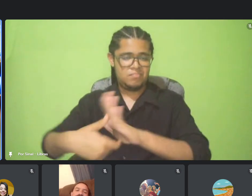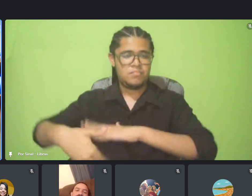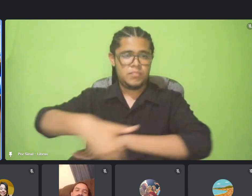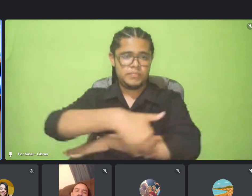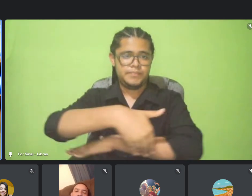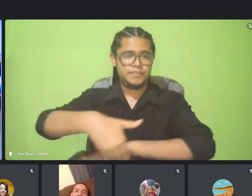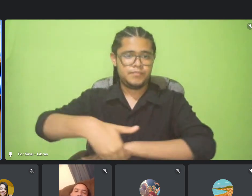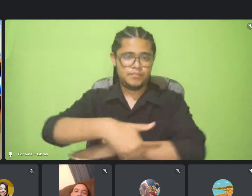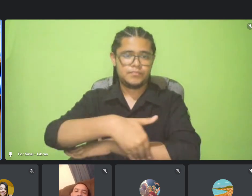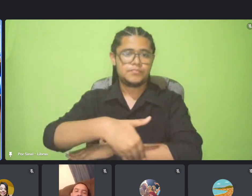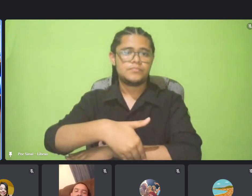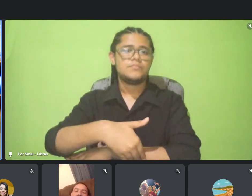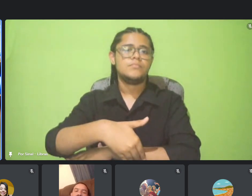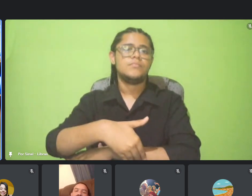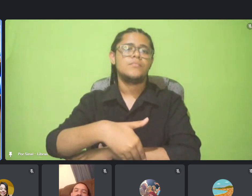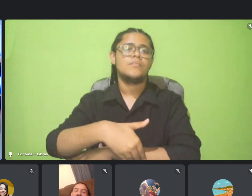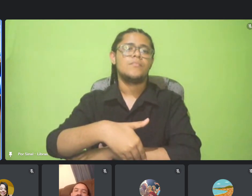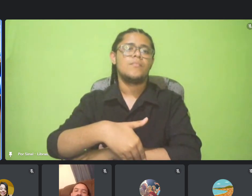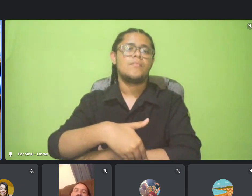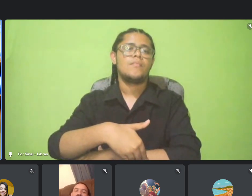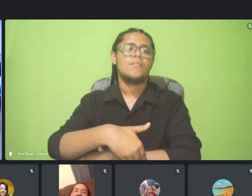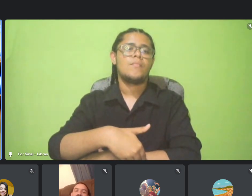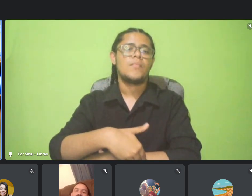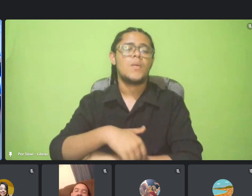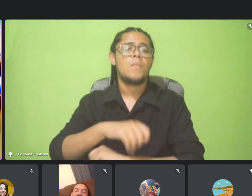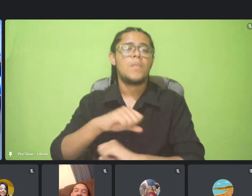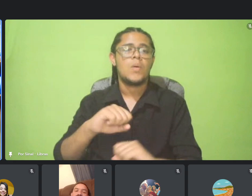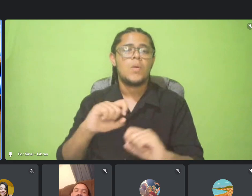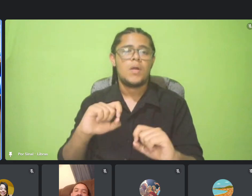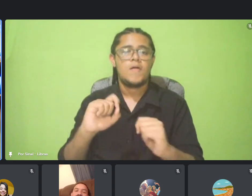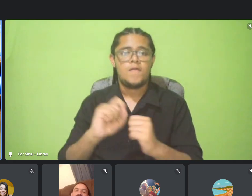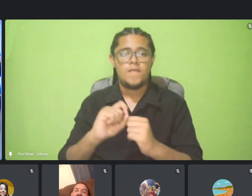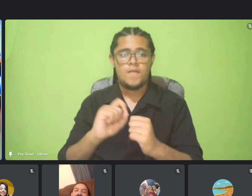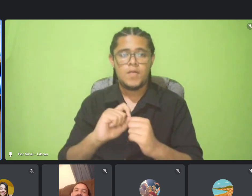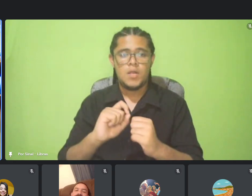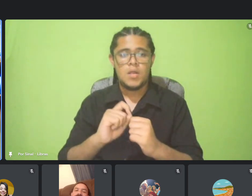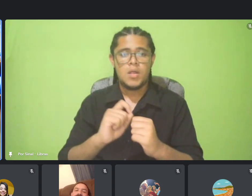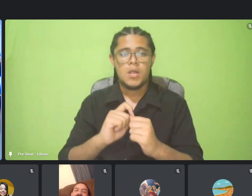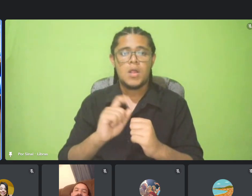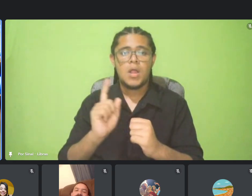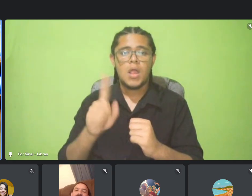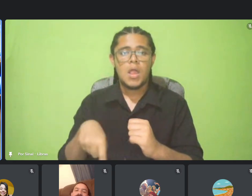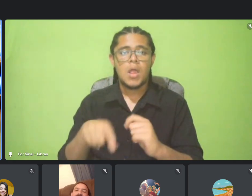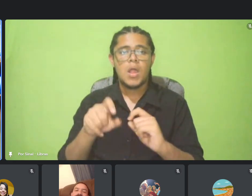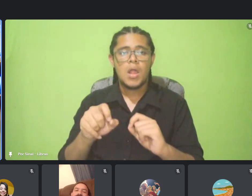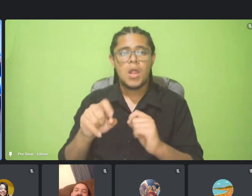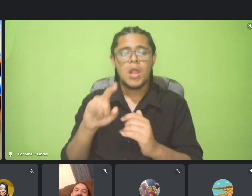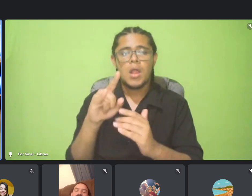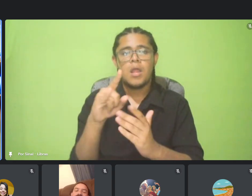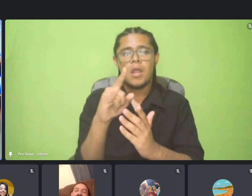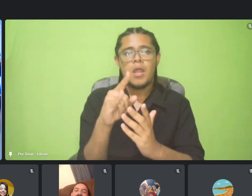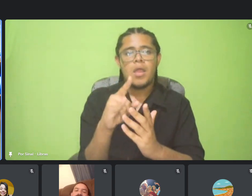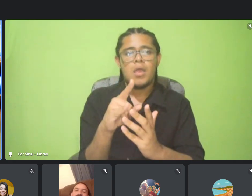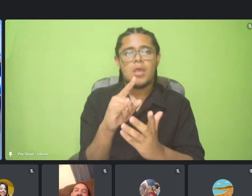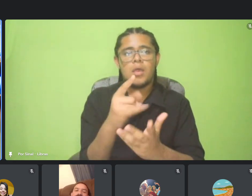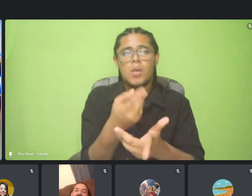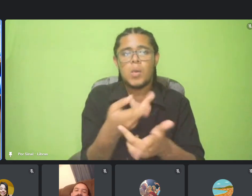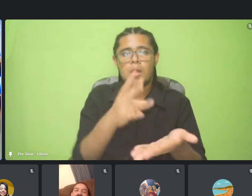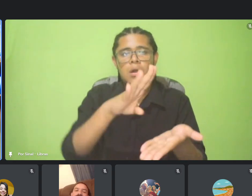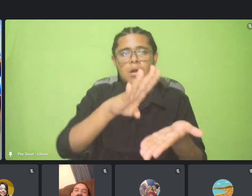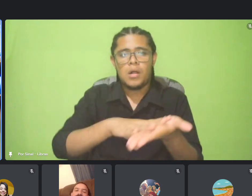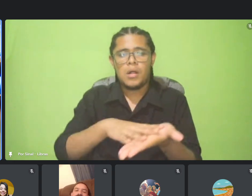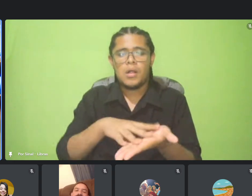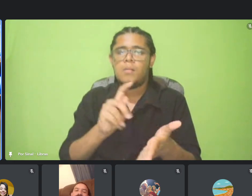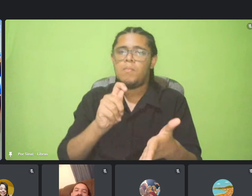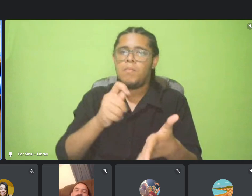habilitação, comprovação de endereço para fins de habilitação poderá ser realizada por meio de apresentação de contas relativas à residência ou declaração assinada pelo agente